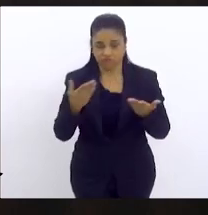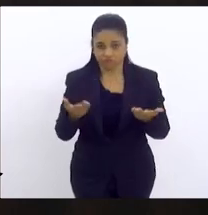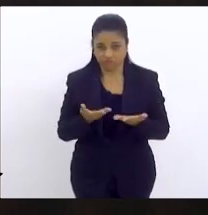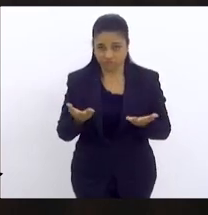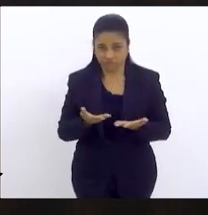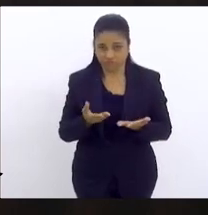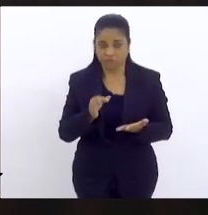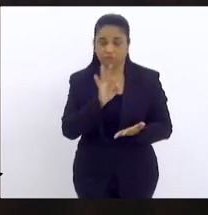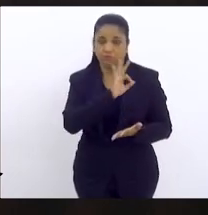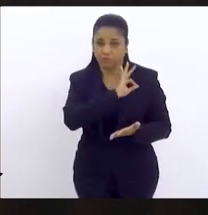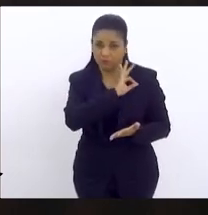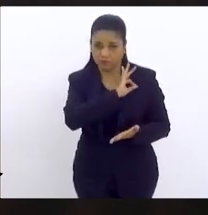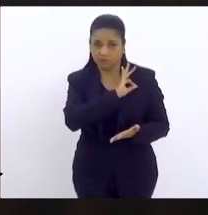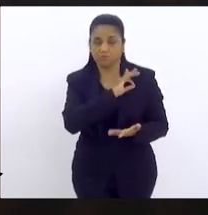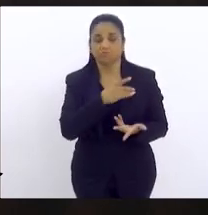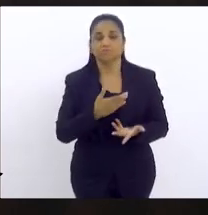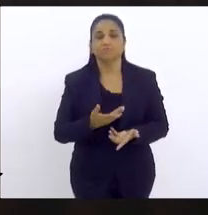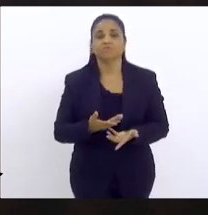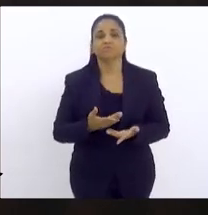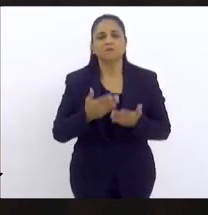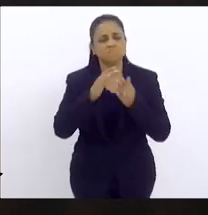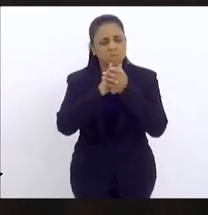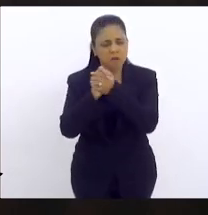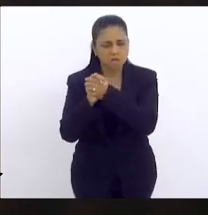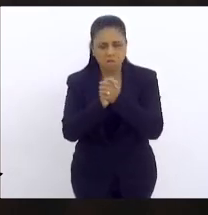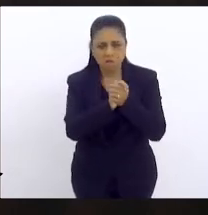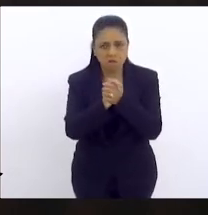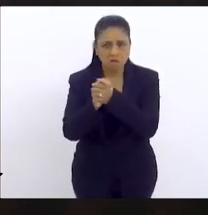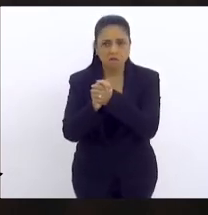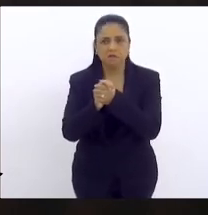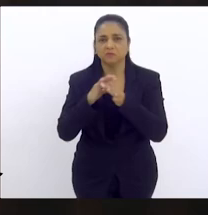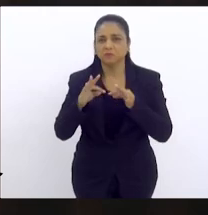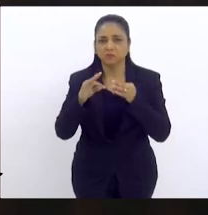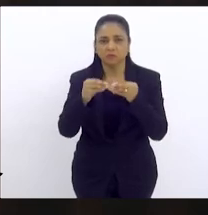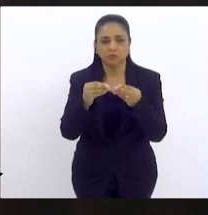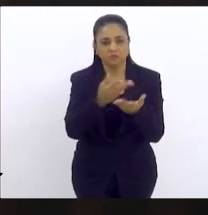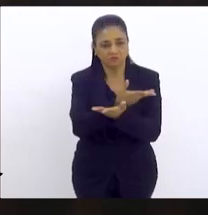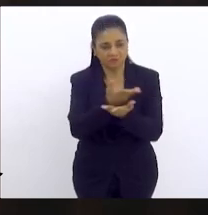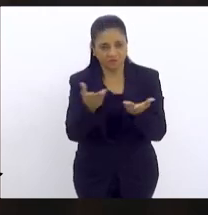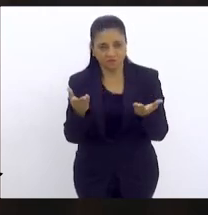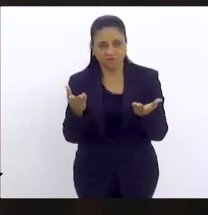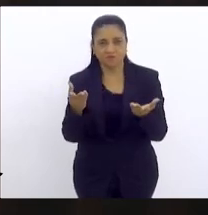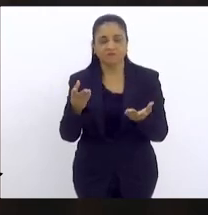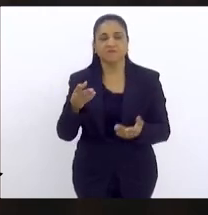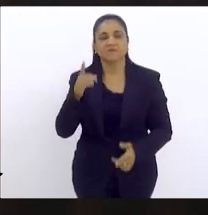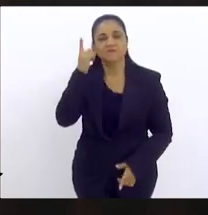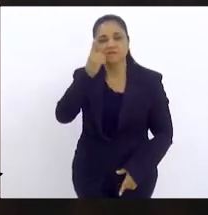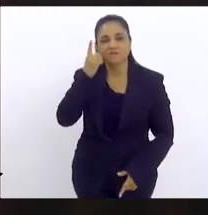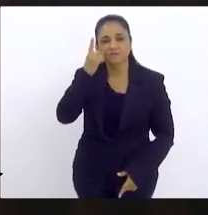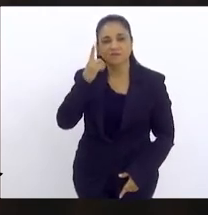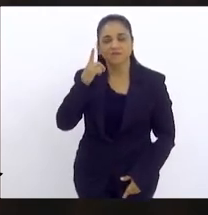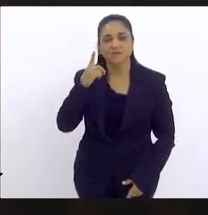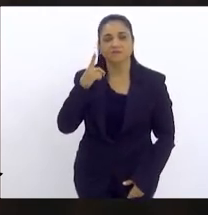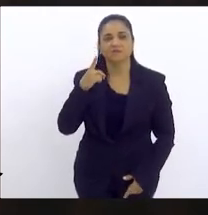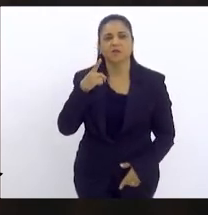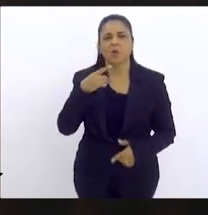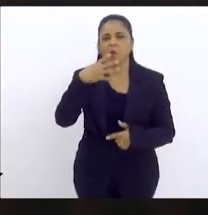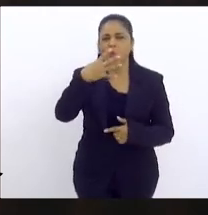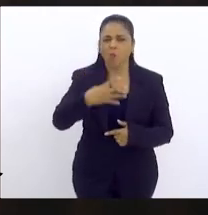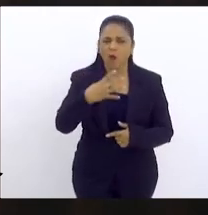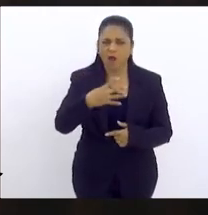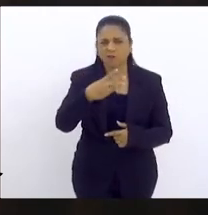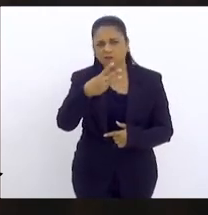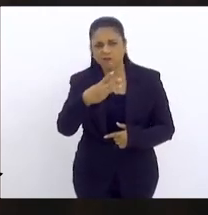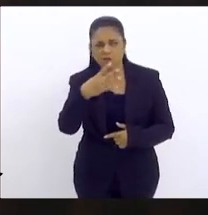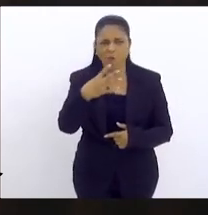parabenizar mais uma vez Presidente Márcio Gourmet essa aqui é se eu não me engano é a quarta audiência né terceiro quarto